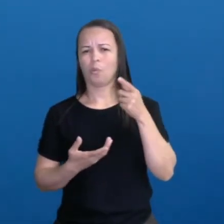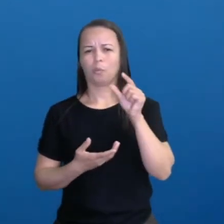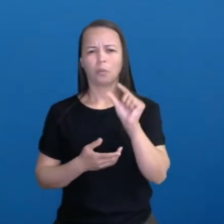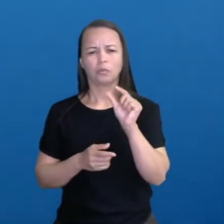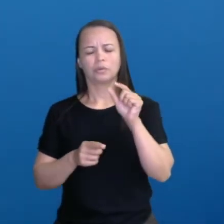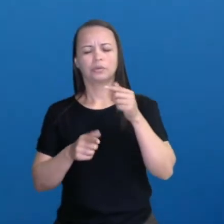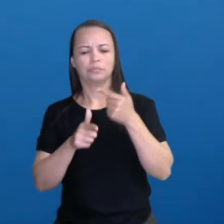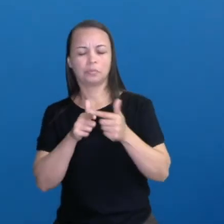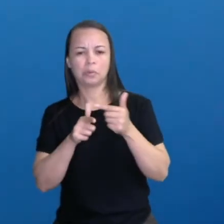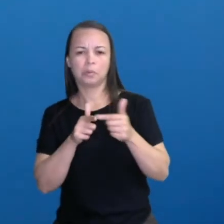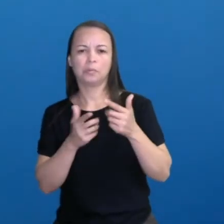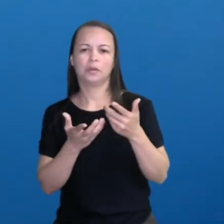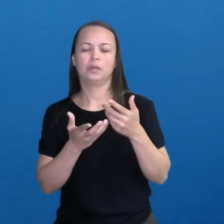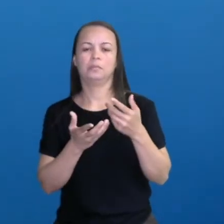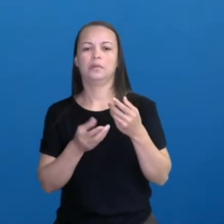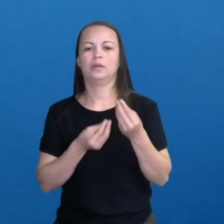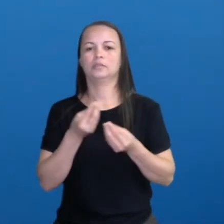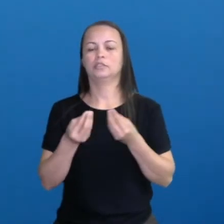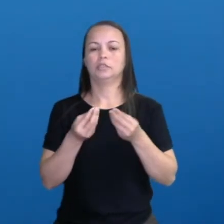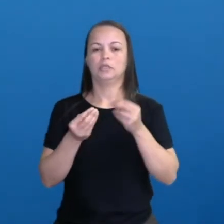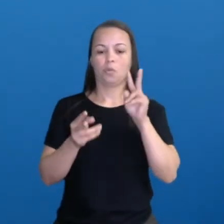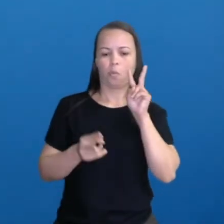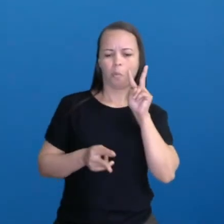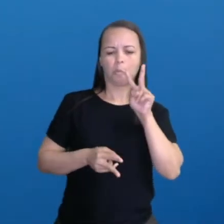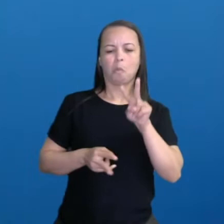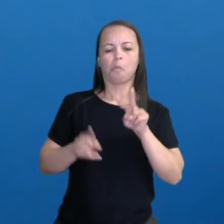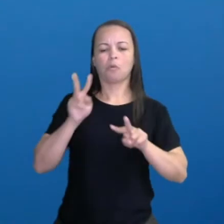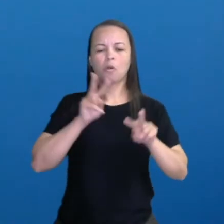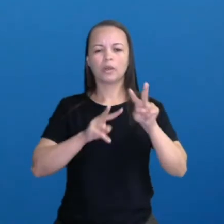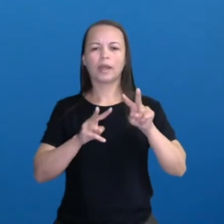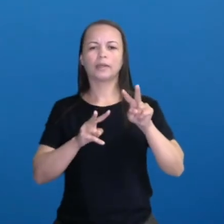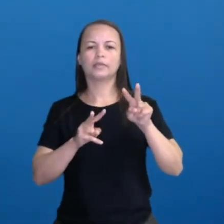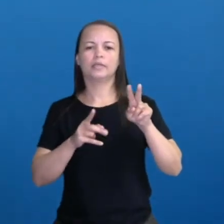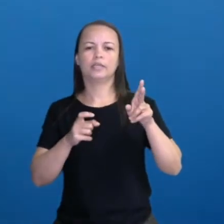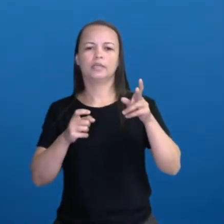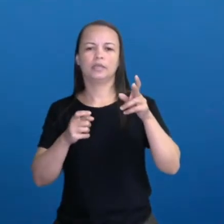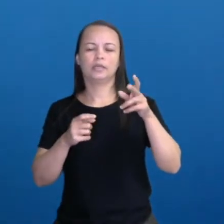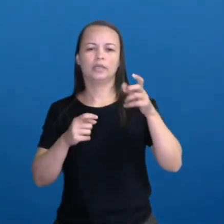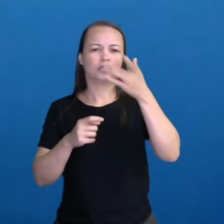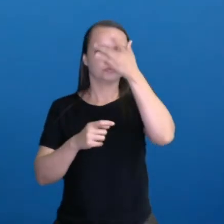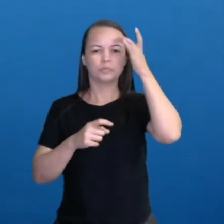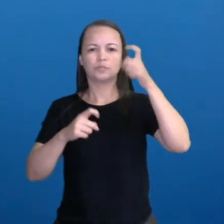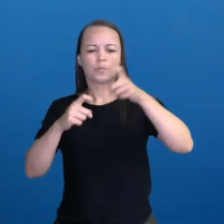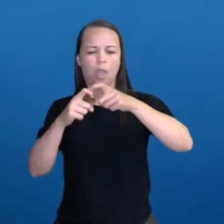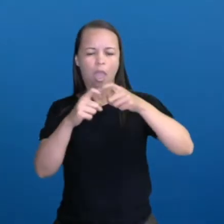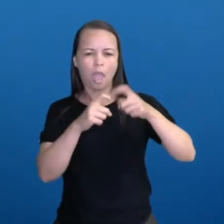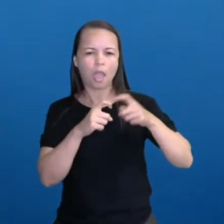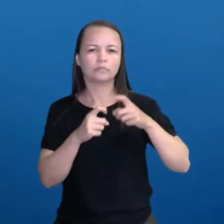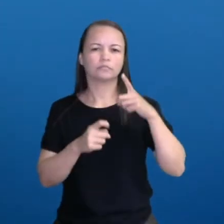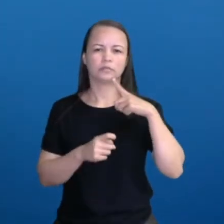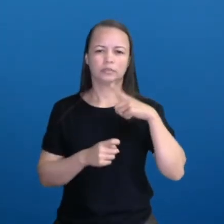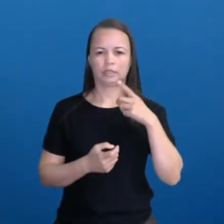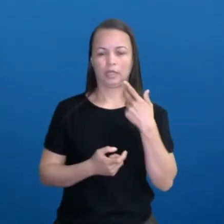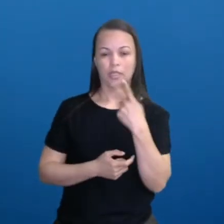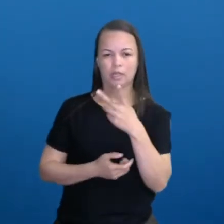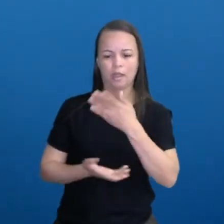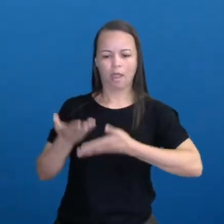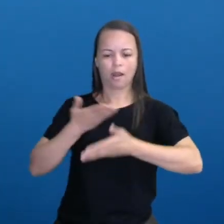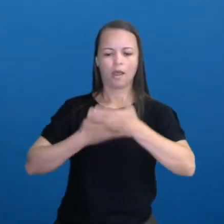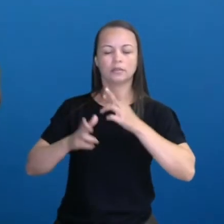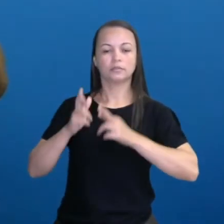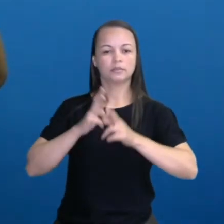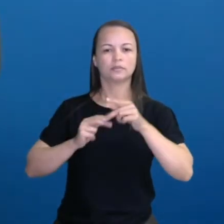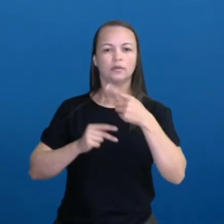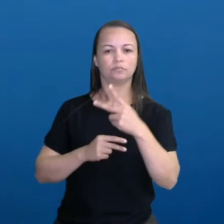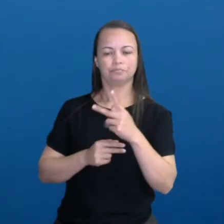assim, de um olhar que a medicina tem com relação ao apêndice. Bora para o próximo slide aí, por favor, produção. Para a